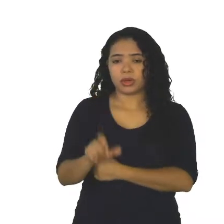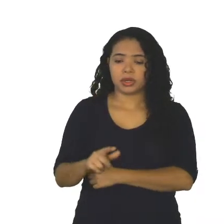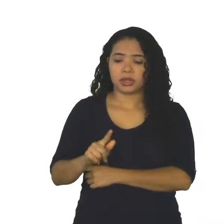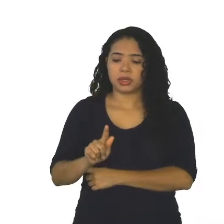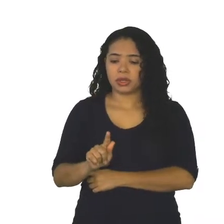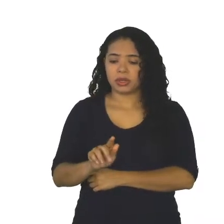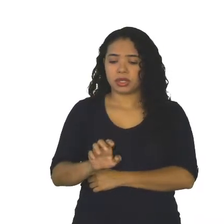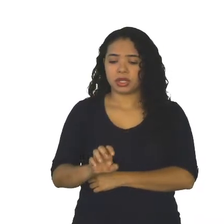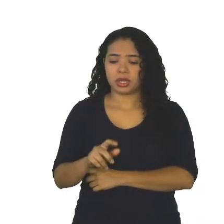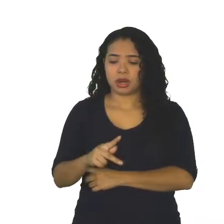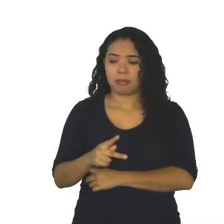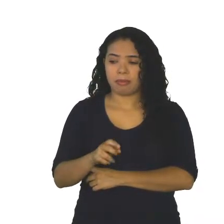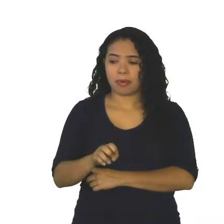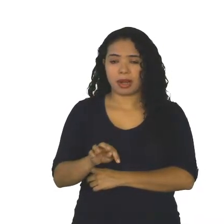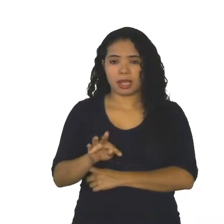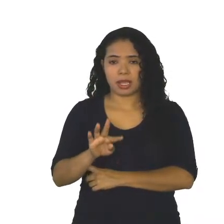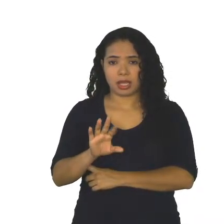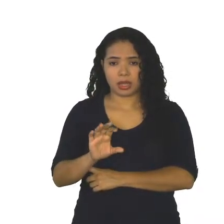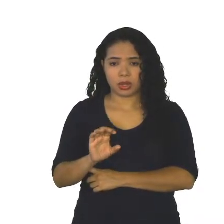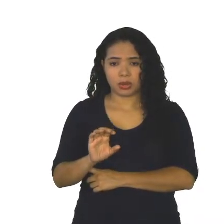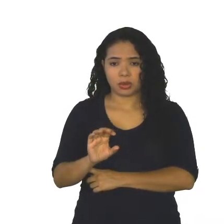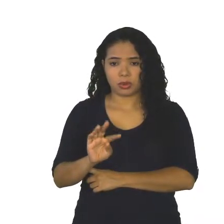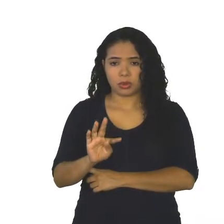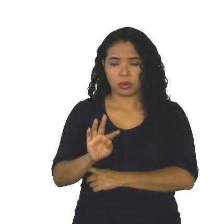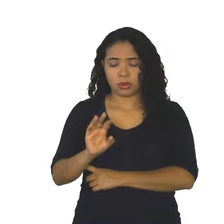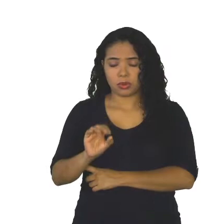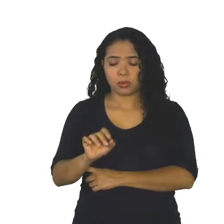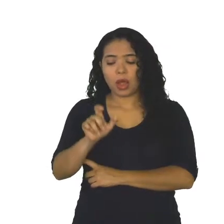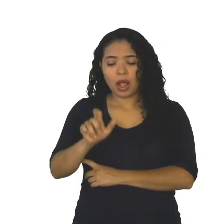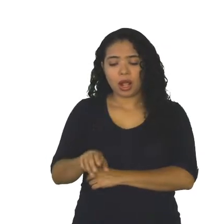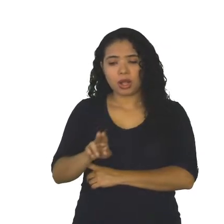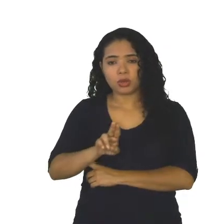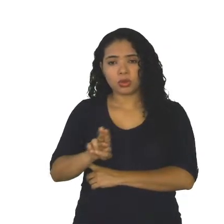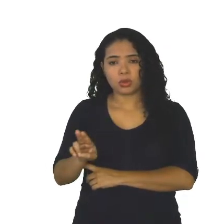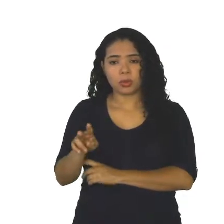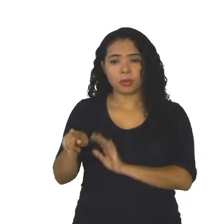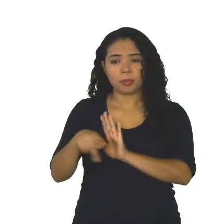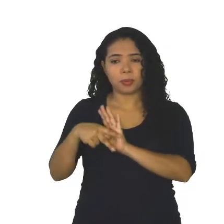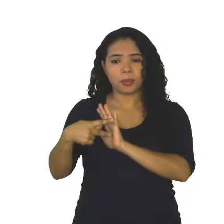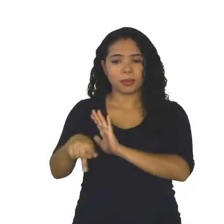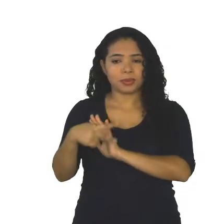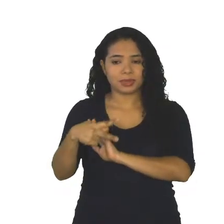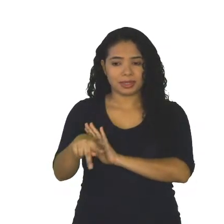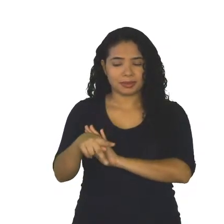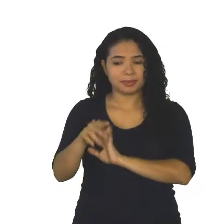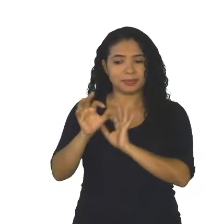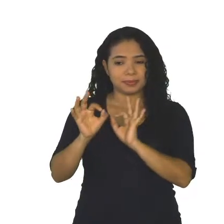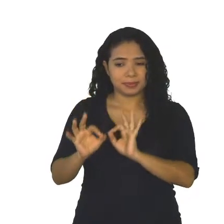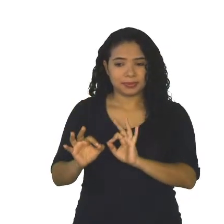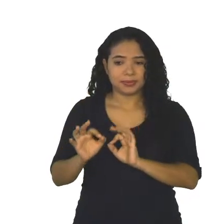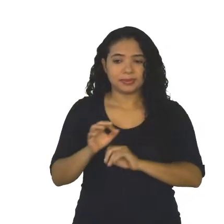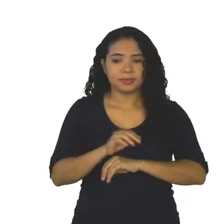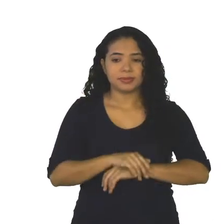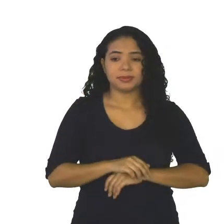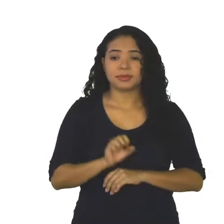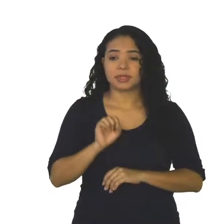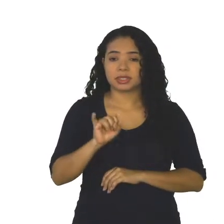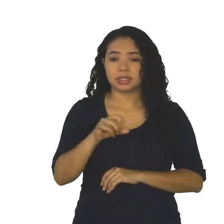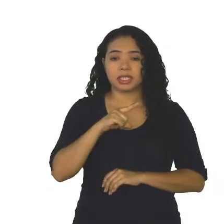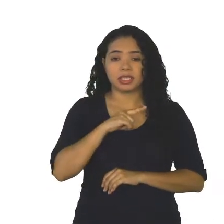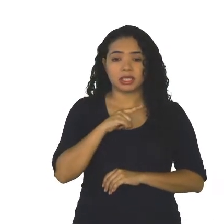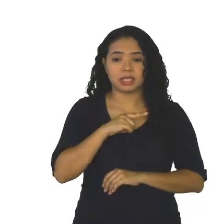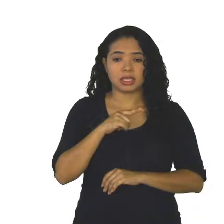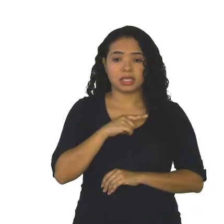assim, aquele ser, ele tem um nome próprio, né? Então, Gepeto. Se eu tenho um gato em